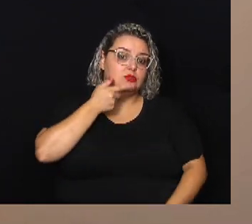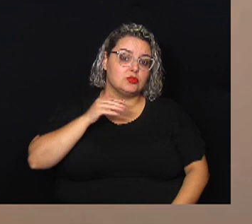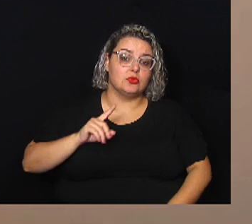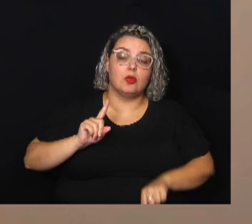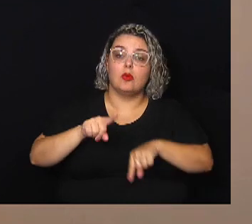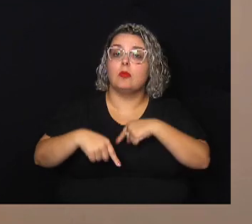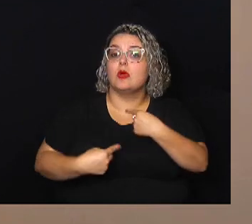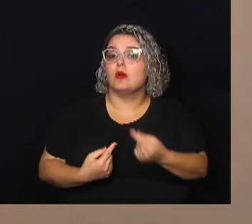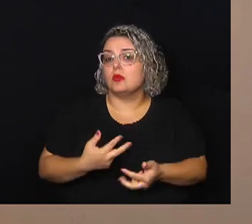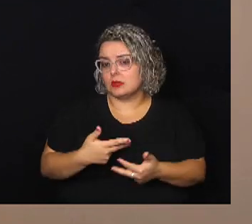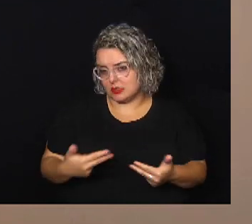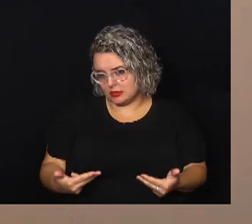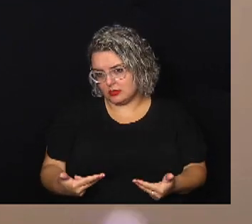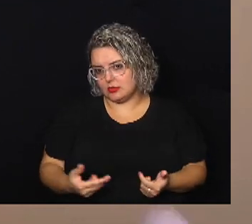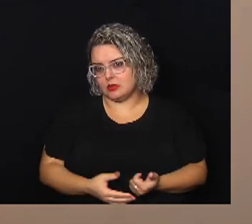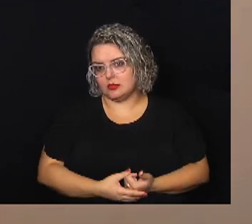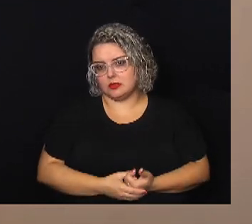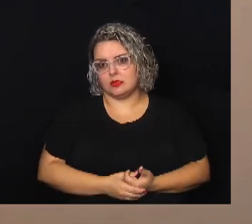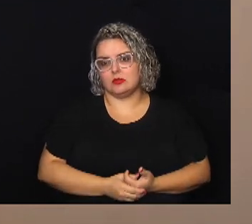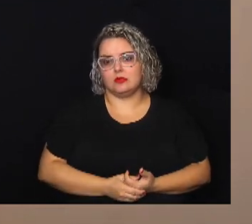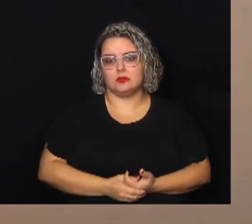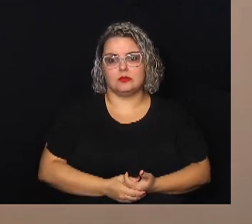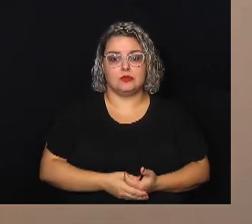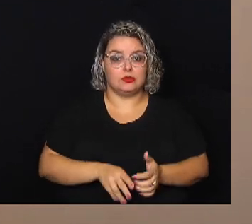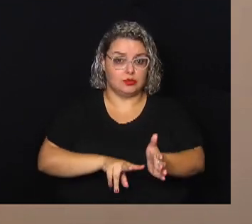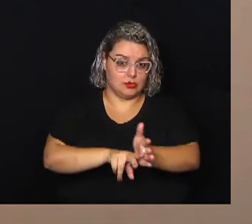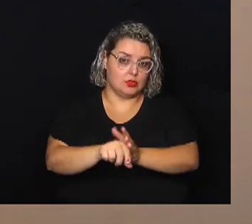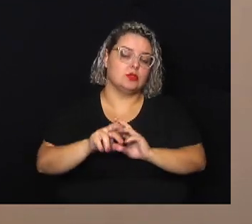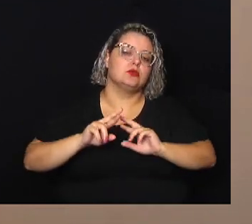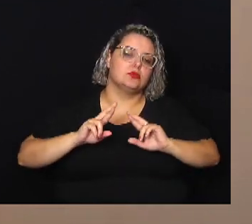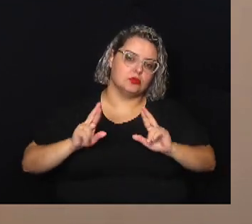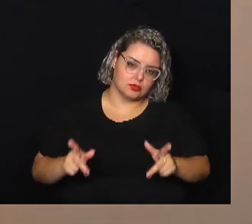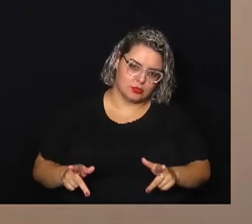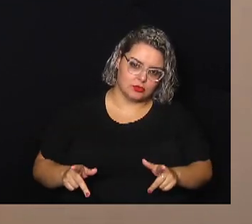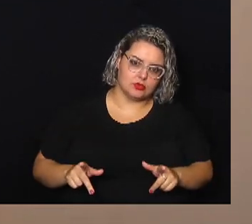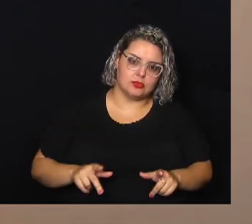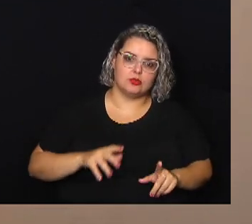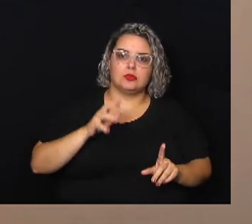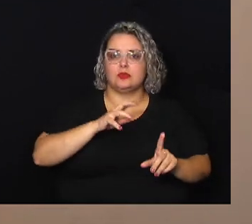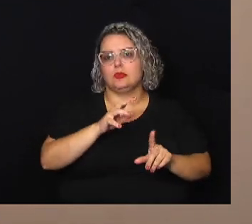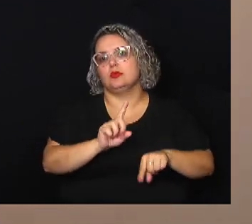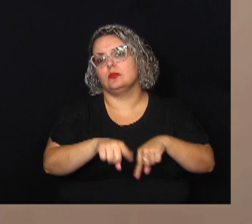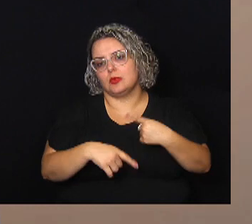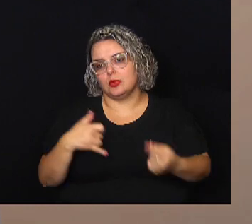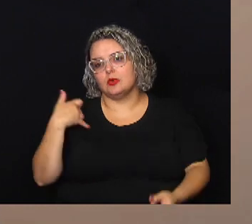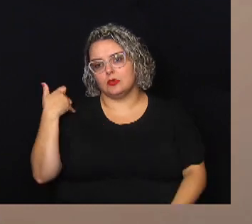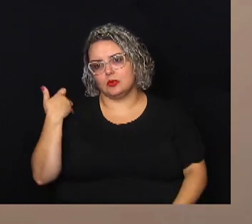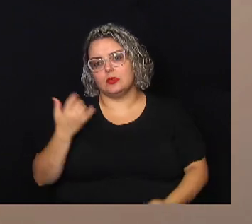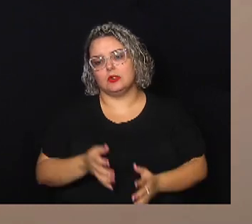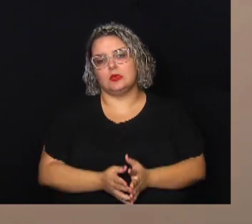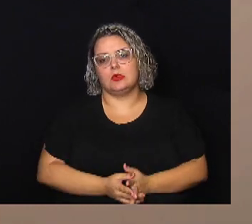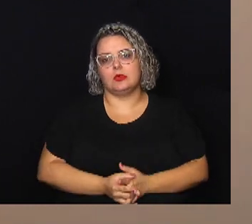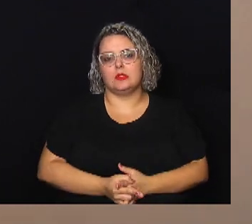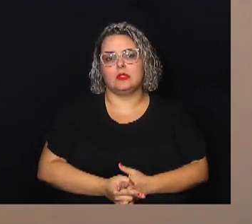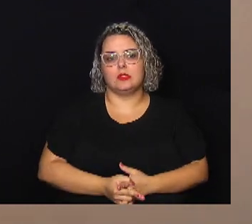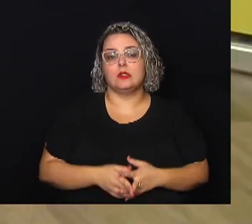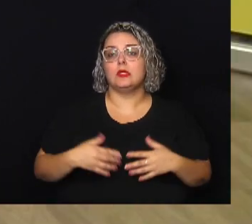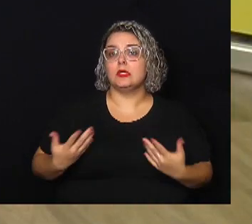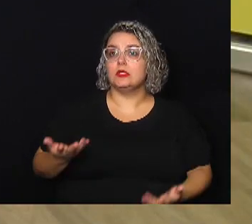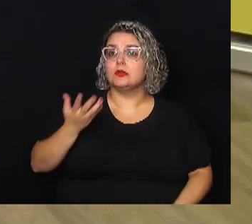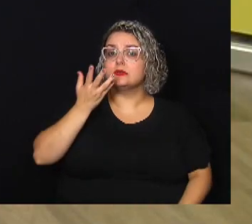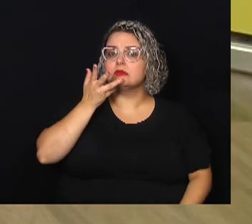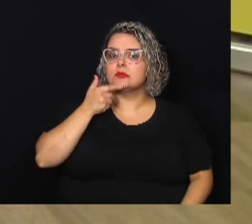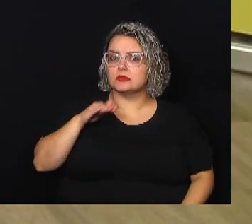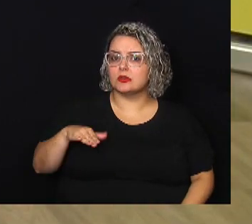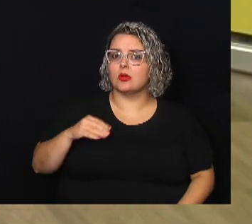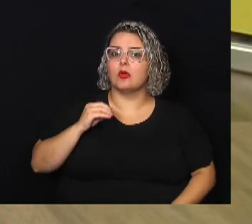porque são tumores de diagnósticos diferentes que afetam outra faixa etária. Criança, a gente está falando aí como